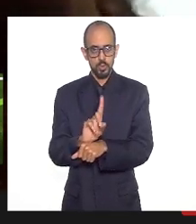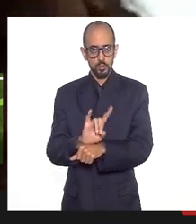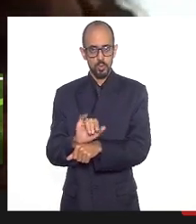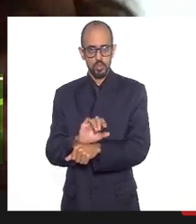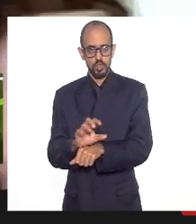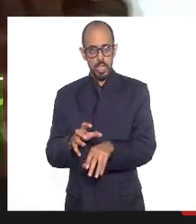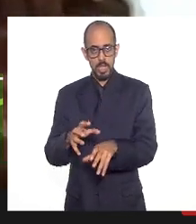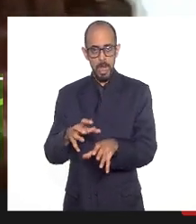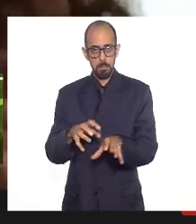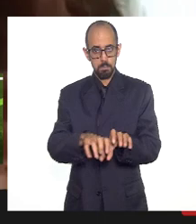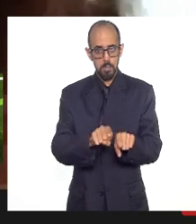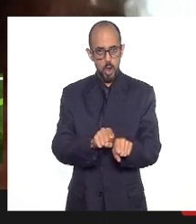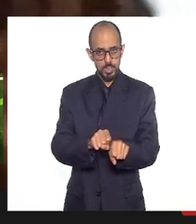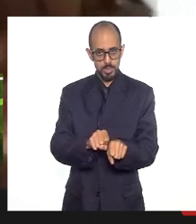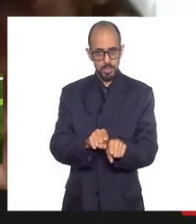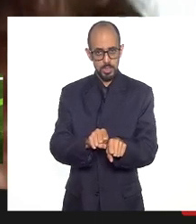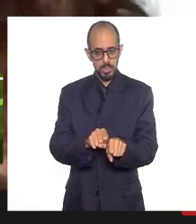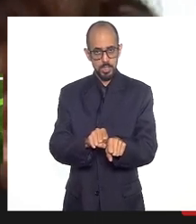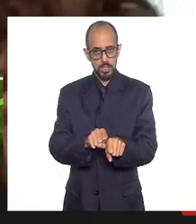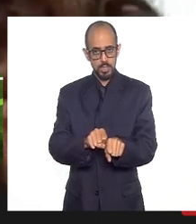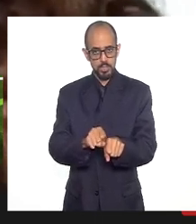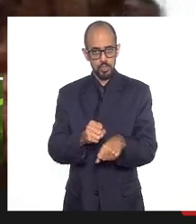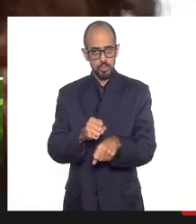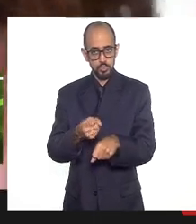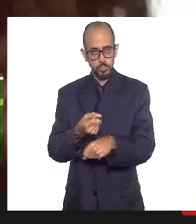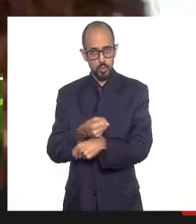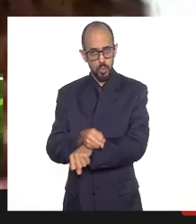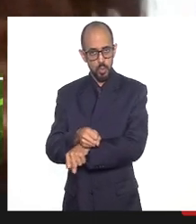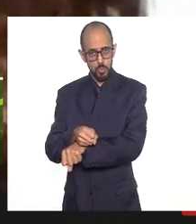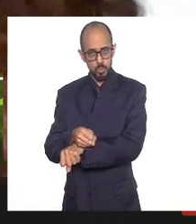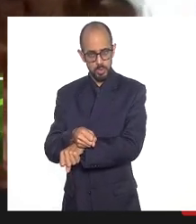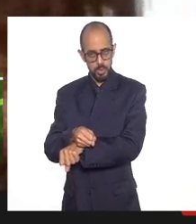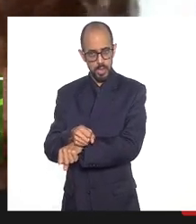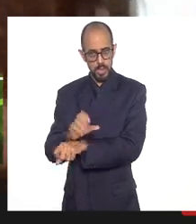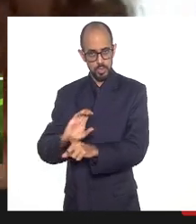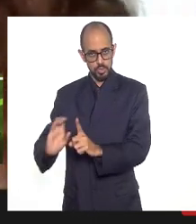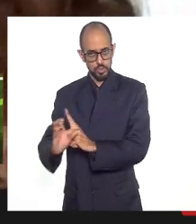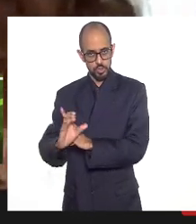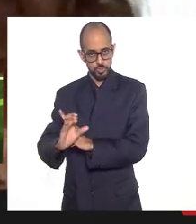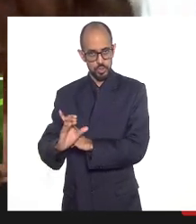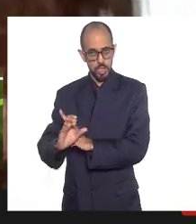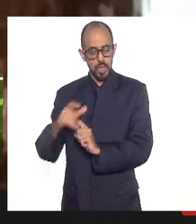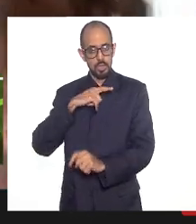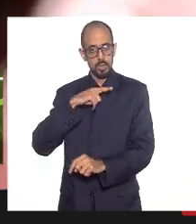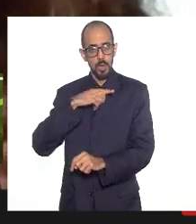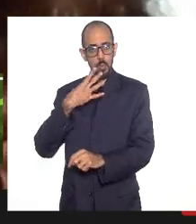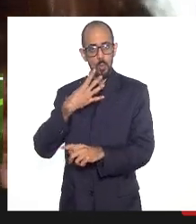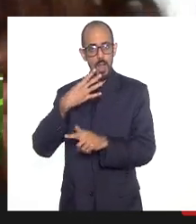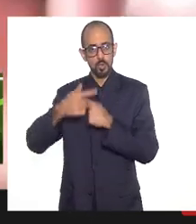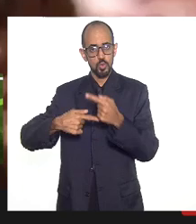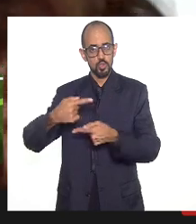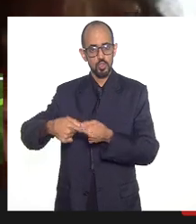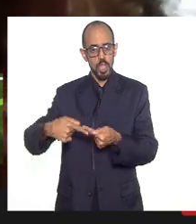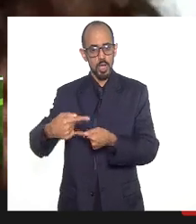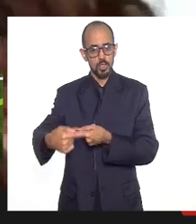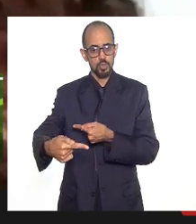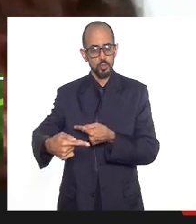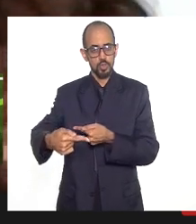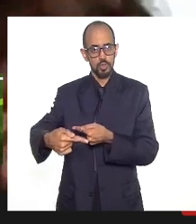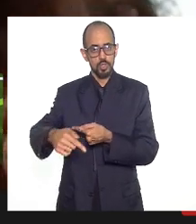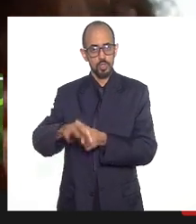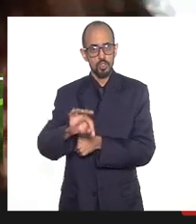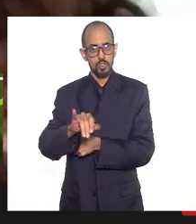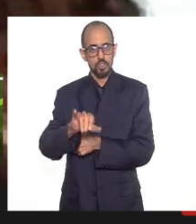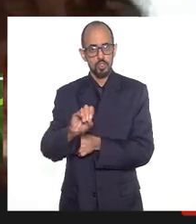ali aparecem quatro gerações, né? Quatro gerações quilombolas, Tio Mané,